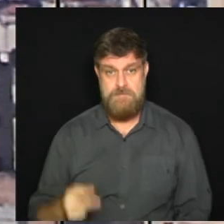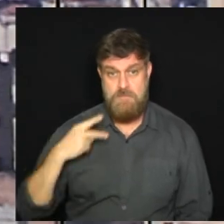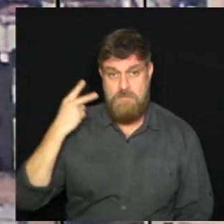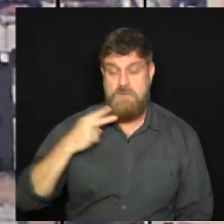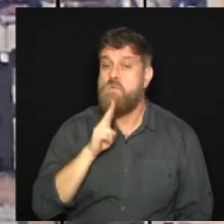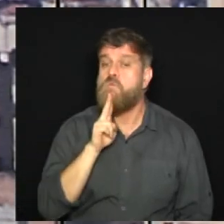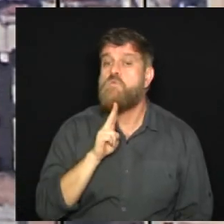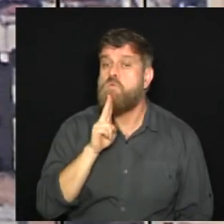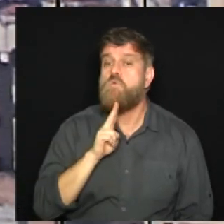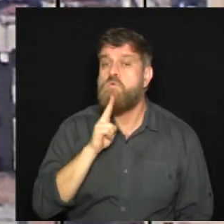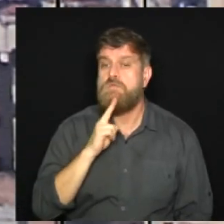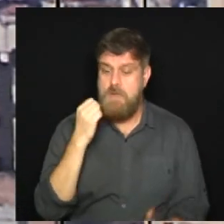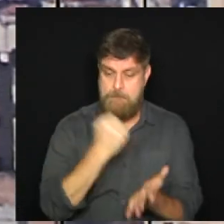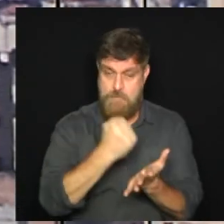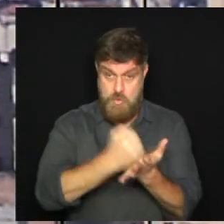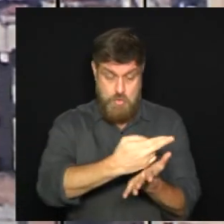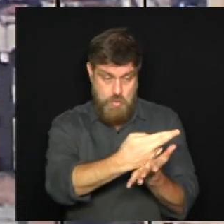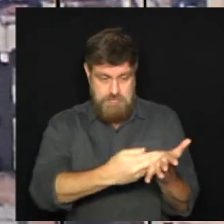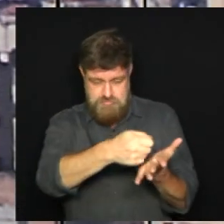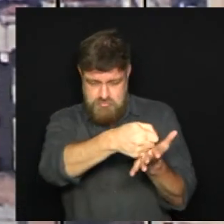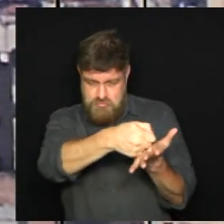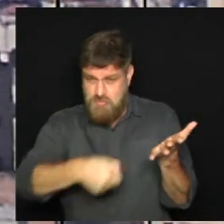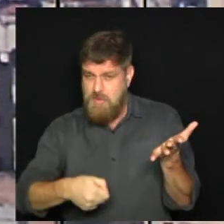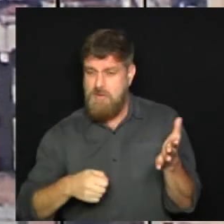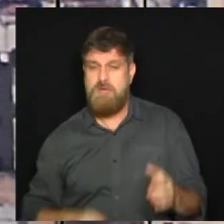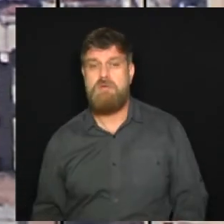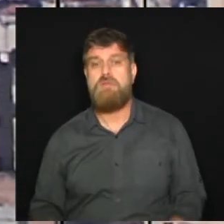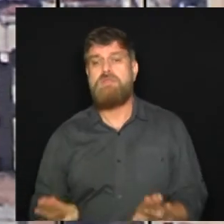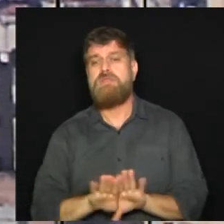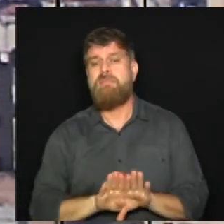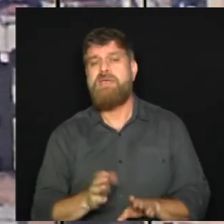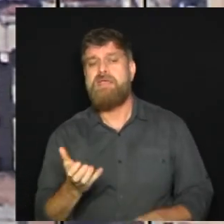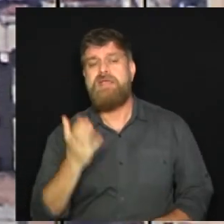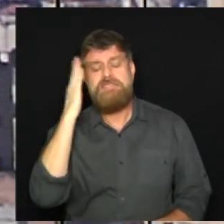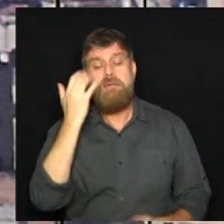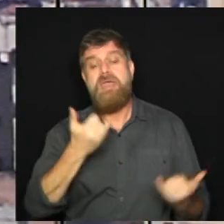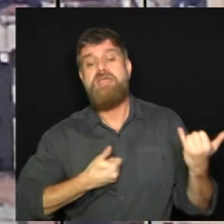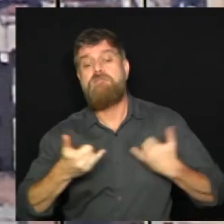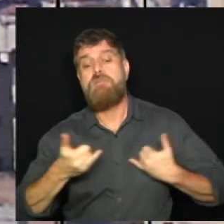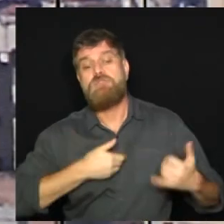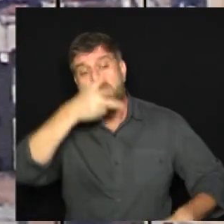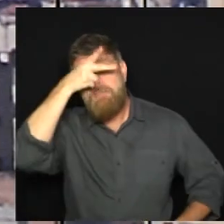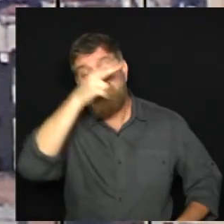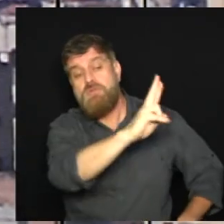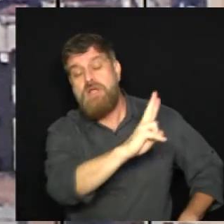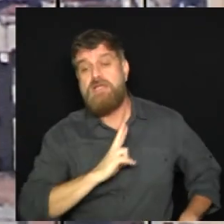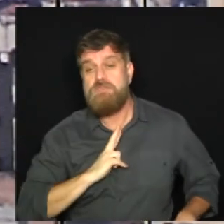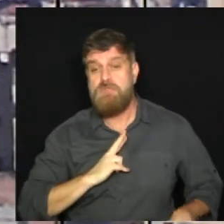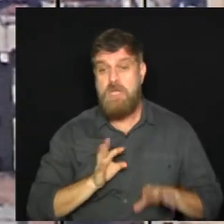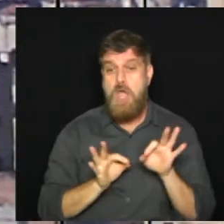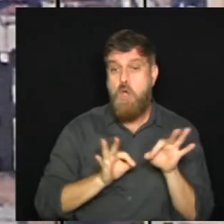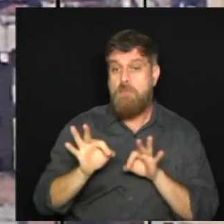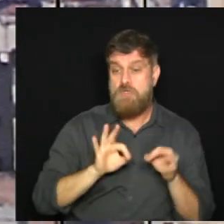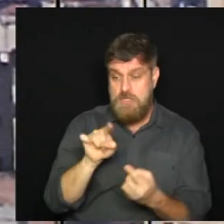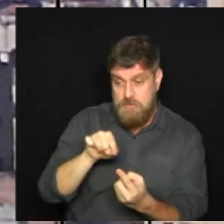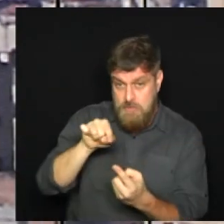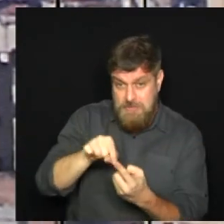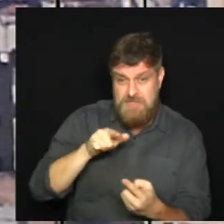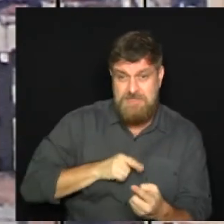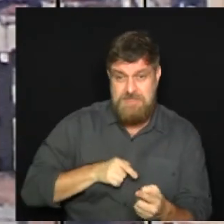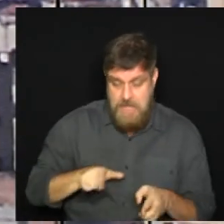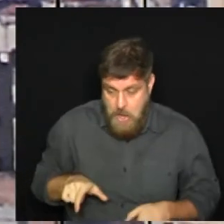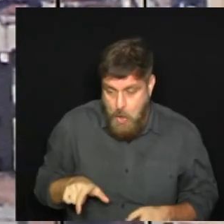Estado de São Paulo para que restabeleça o fornecimento e não prejudique essas pessoas de baixa renda que não têm como